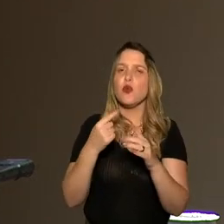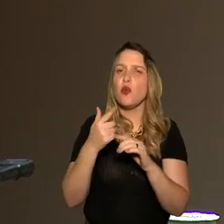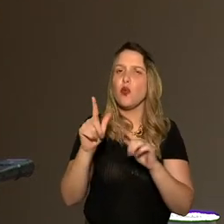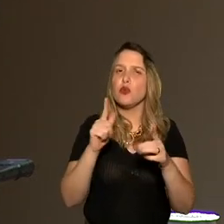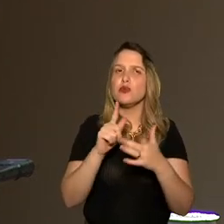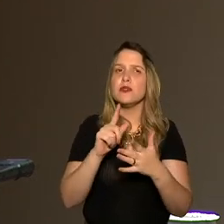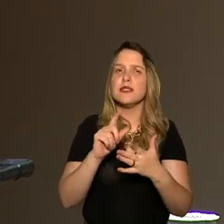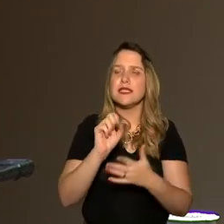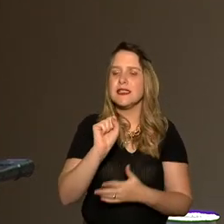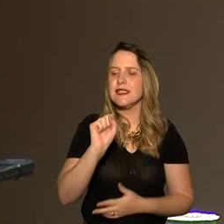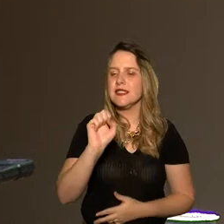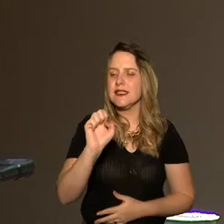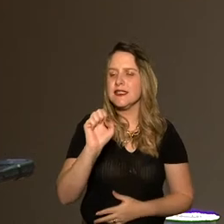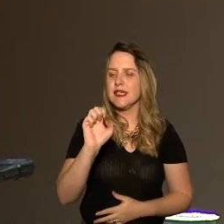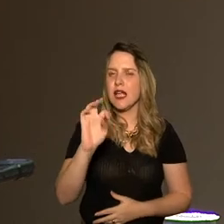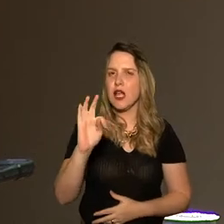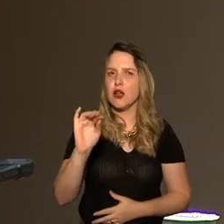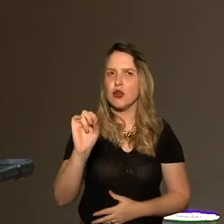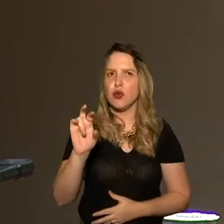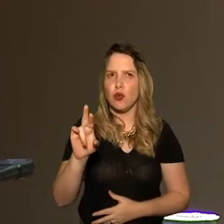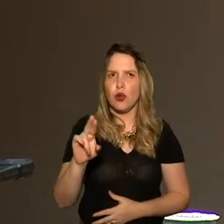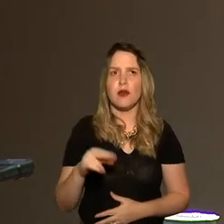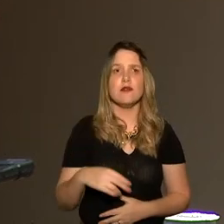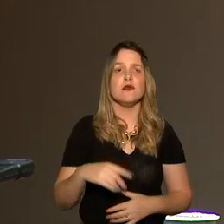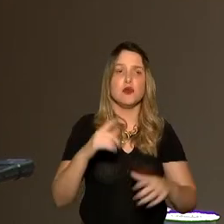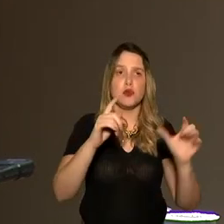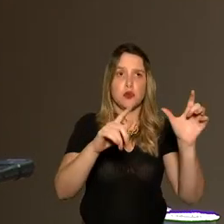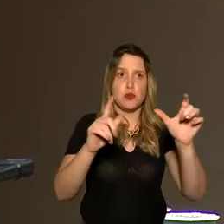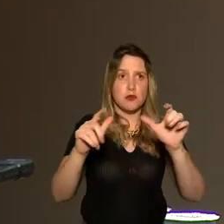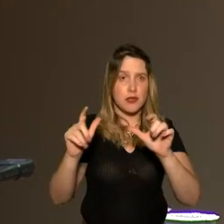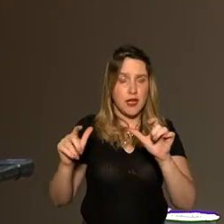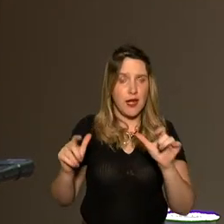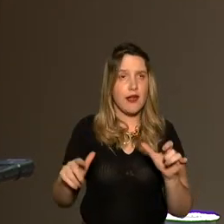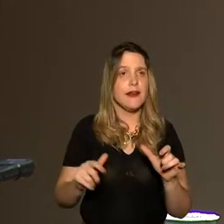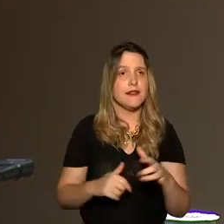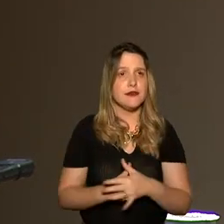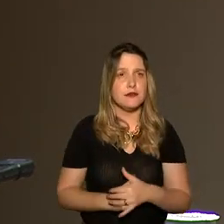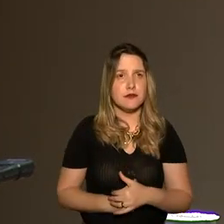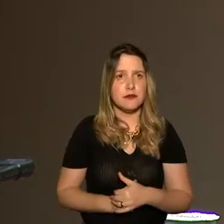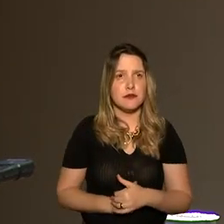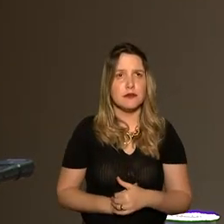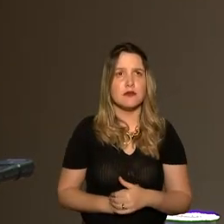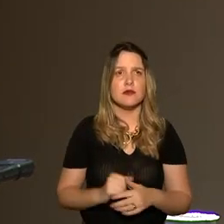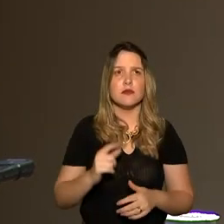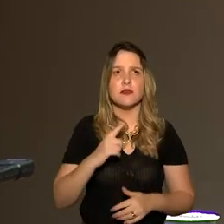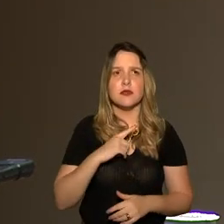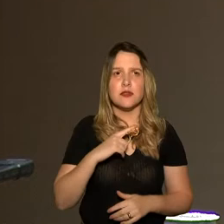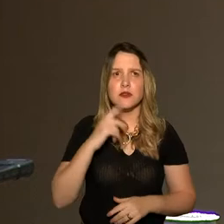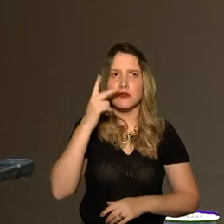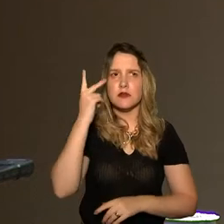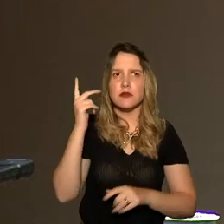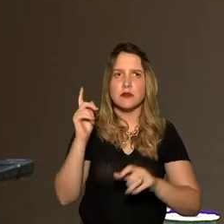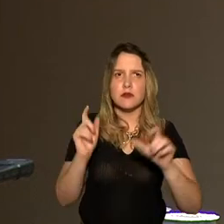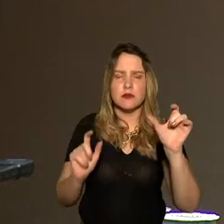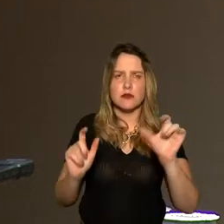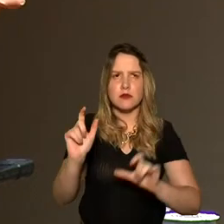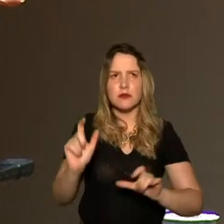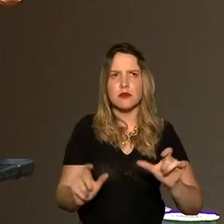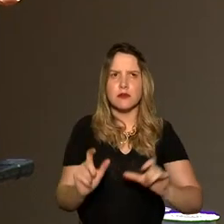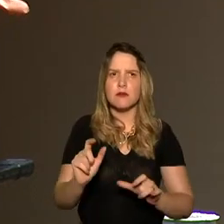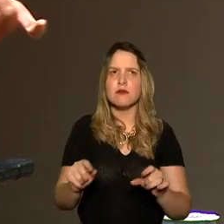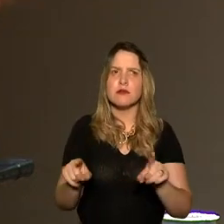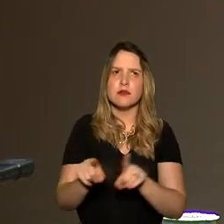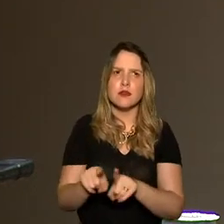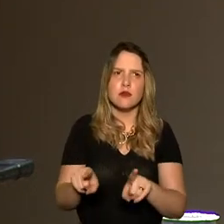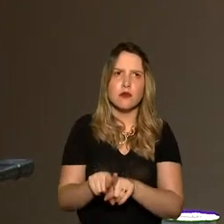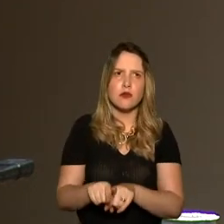pessoas visitam museus centros culturais um número pequeno de pessoas estão